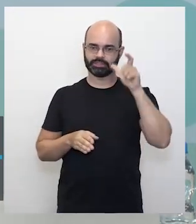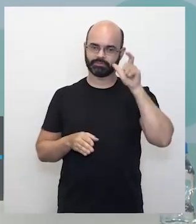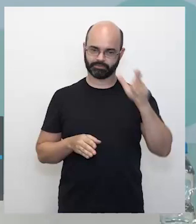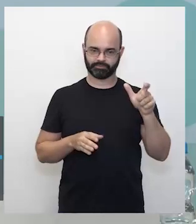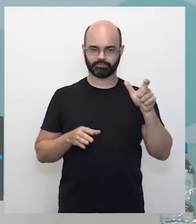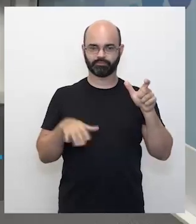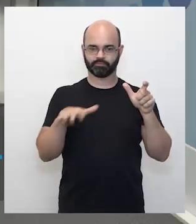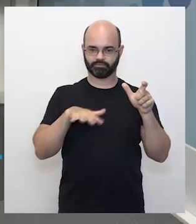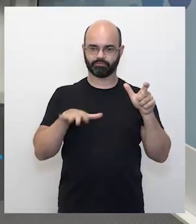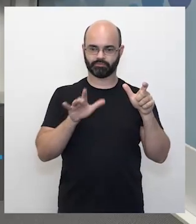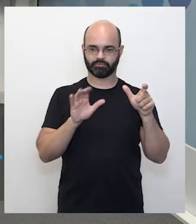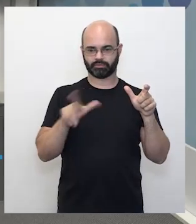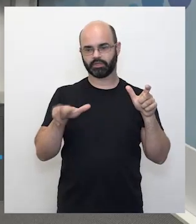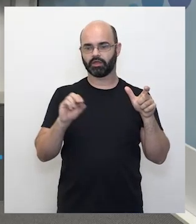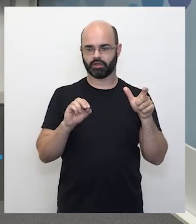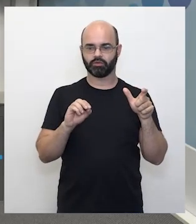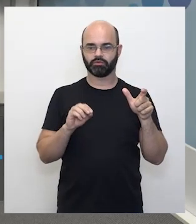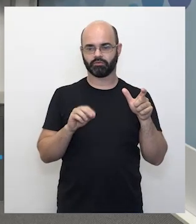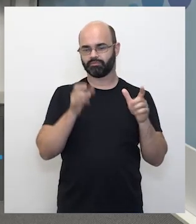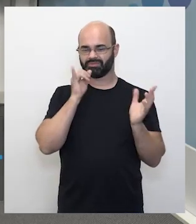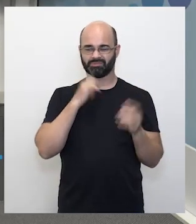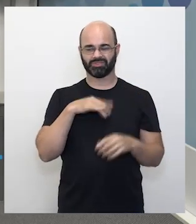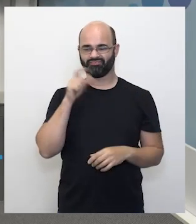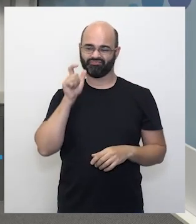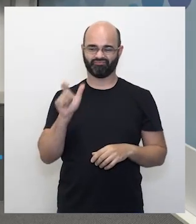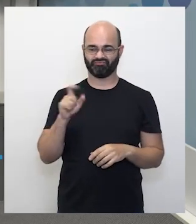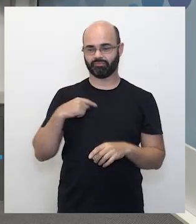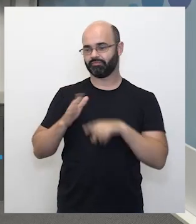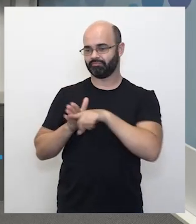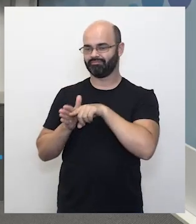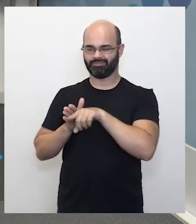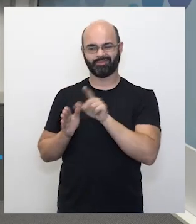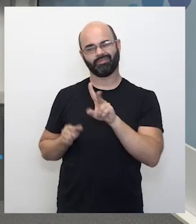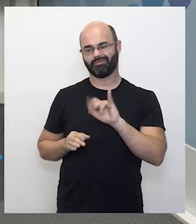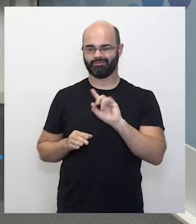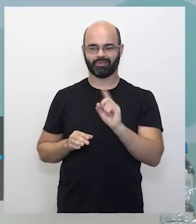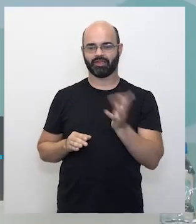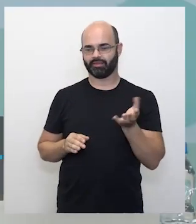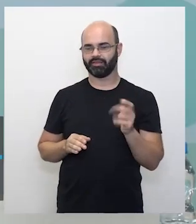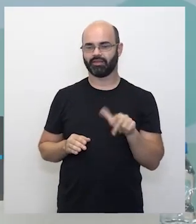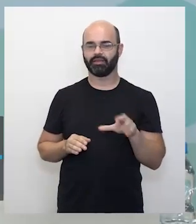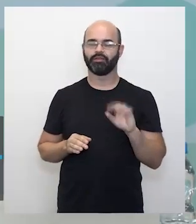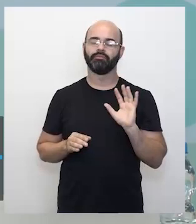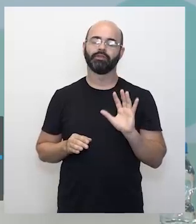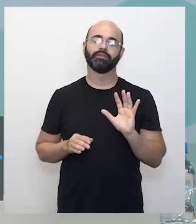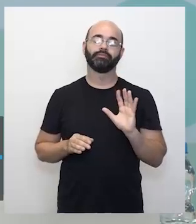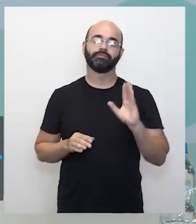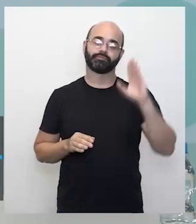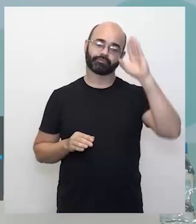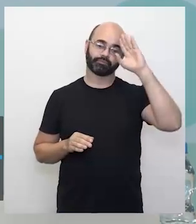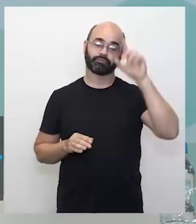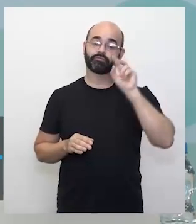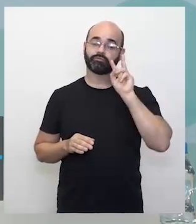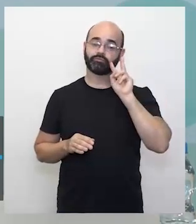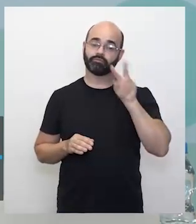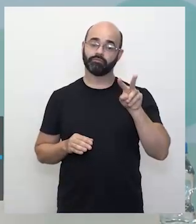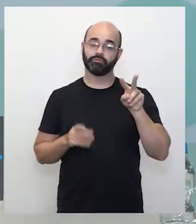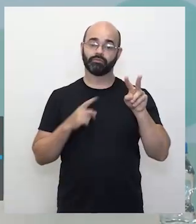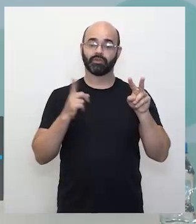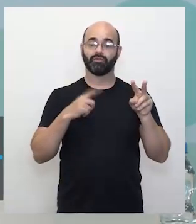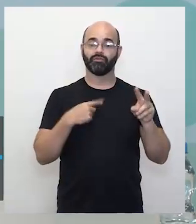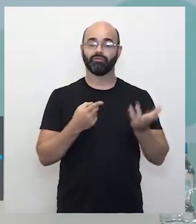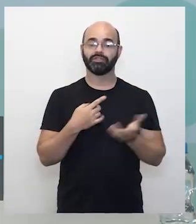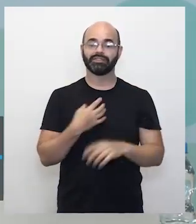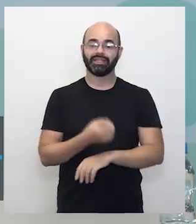interesse, né? Ninguém vai pesquisar uma coisa que não interessa, que não faz sentido. Mas a ideia é que você, por exemplo, não esteja